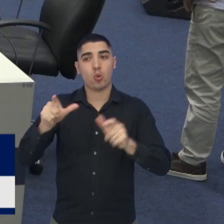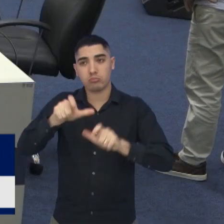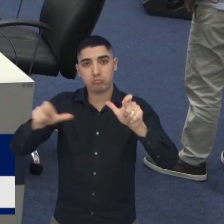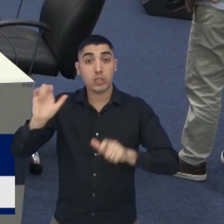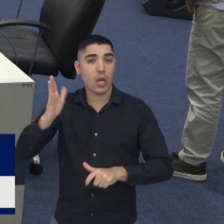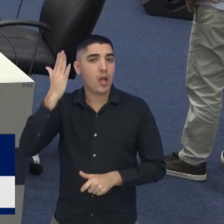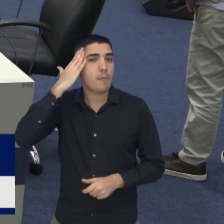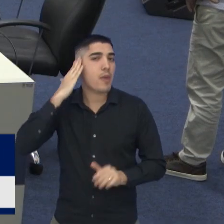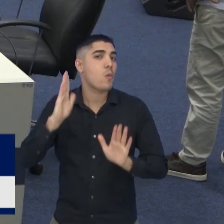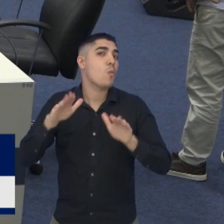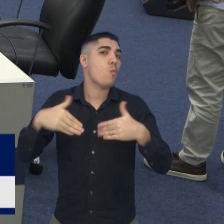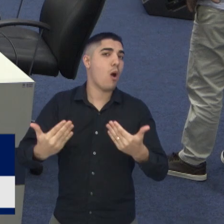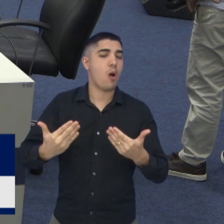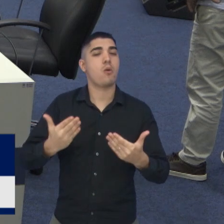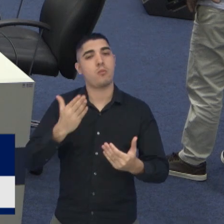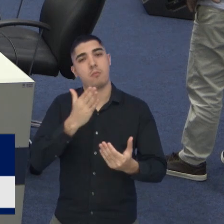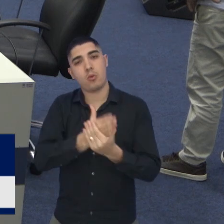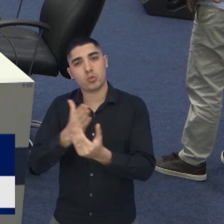senhores vereadores.